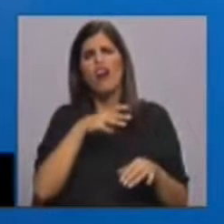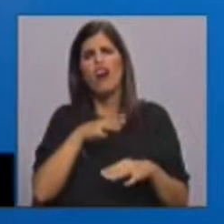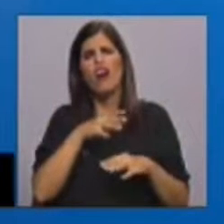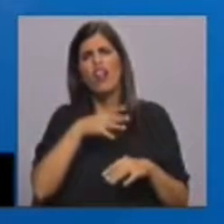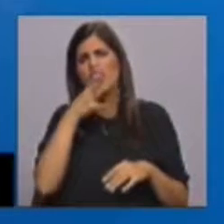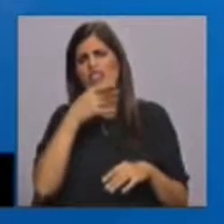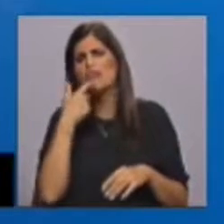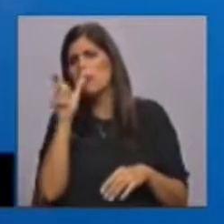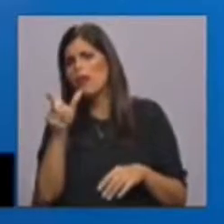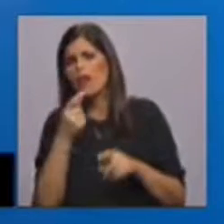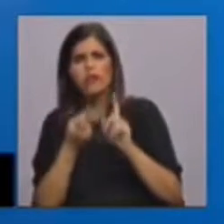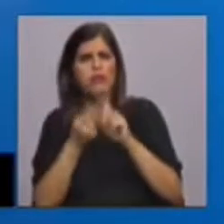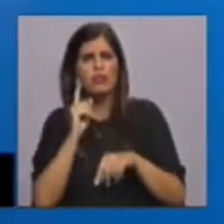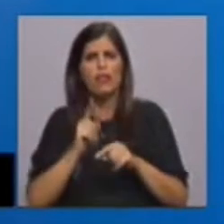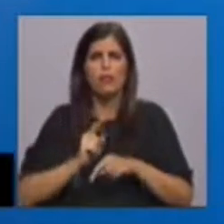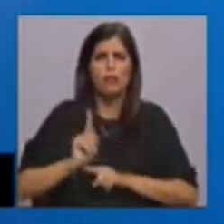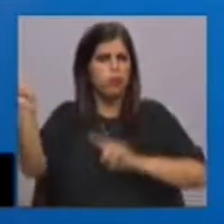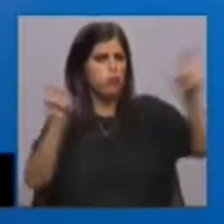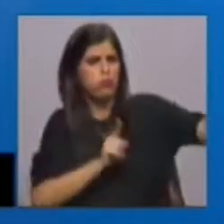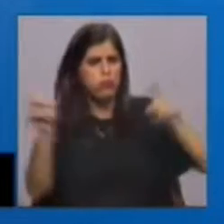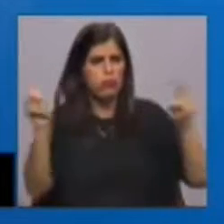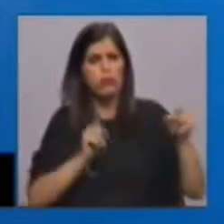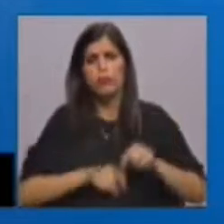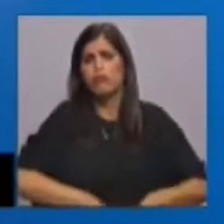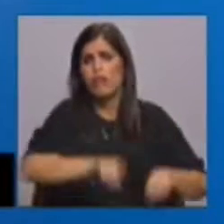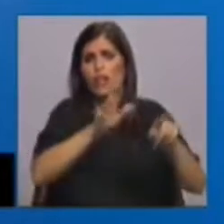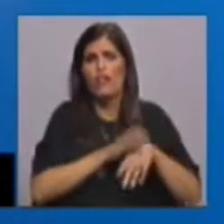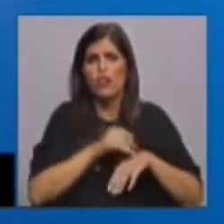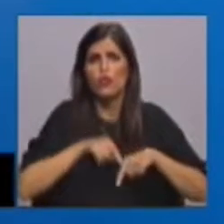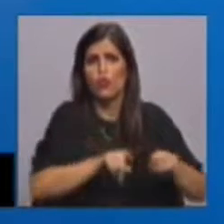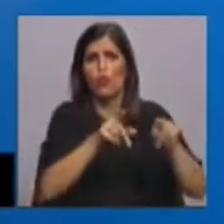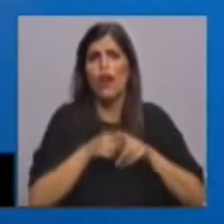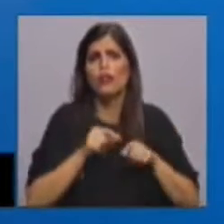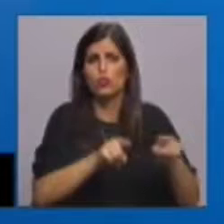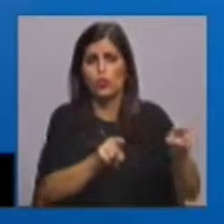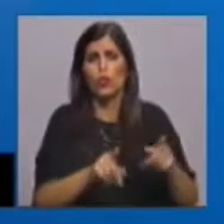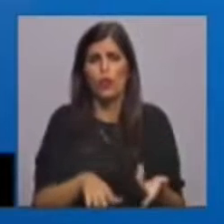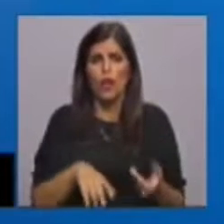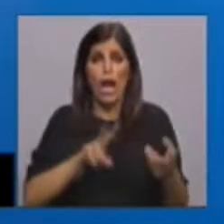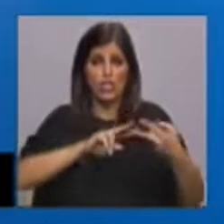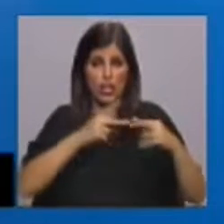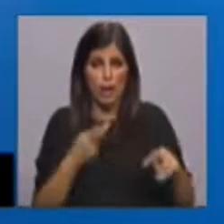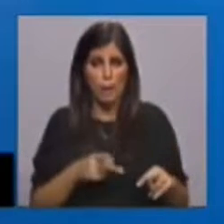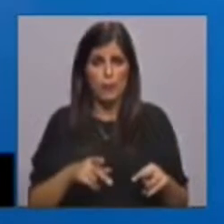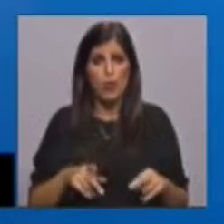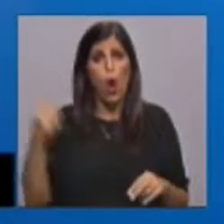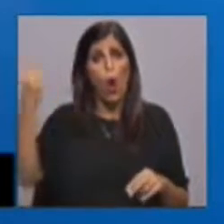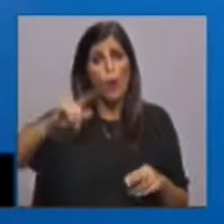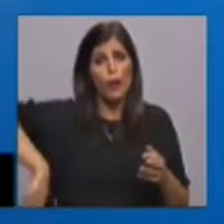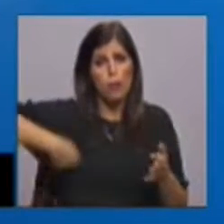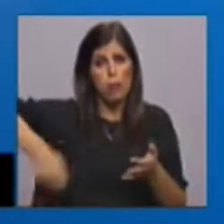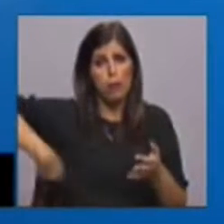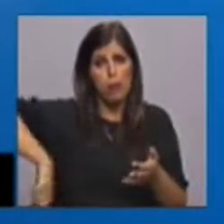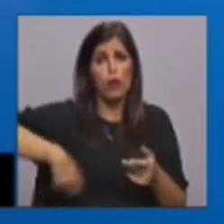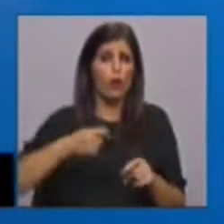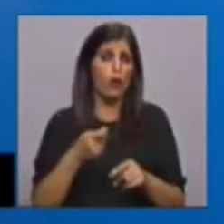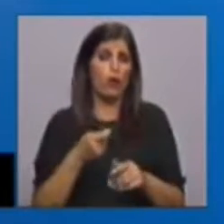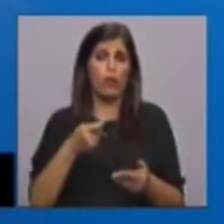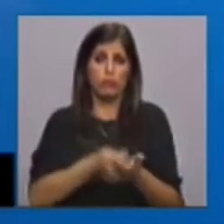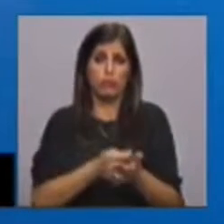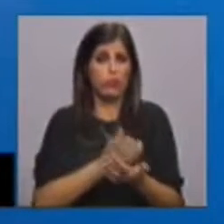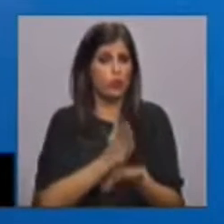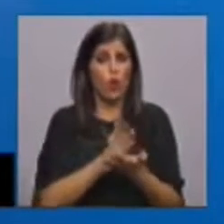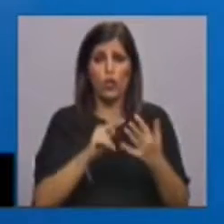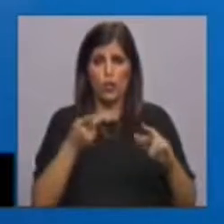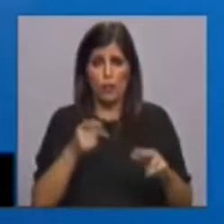planejamento de responsabilidades para as câmeras transformar as câmeras e médios provedores salários câmbio elemento que o que vai acontecer agora não